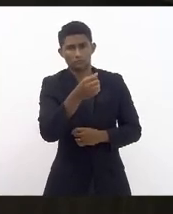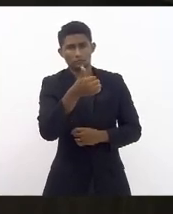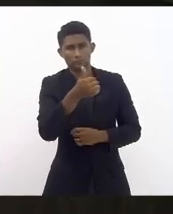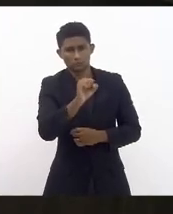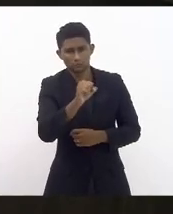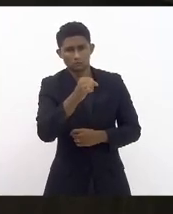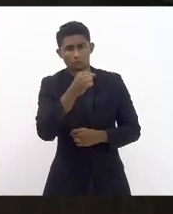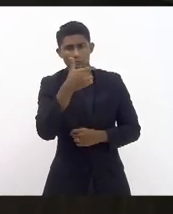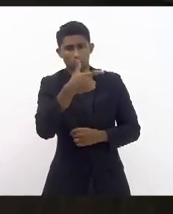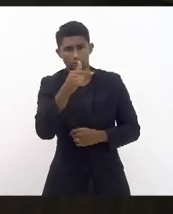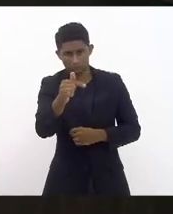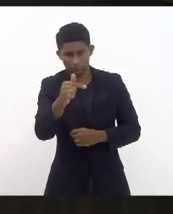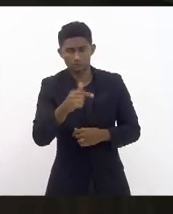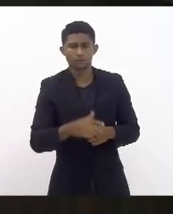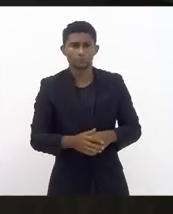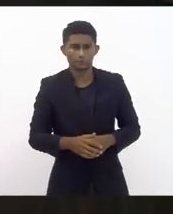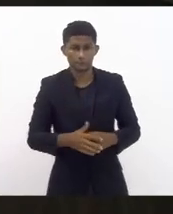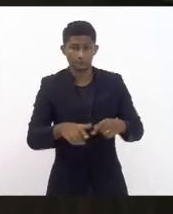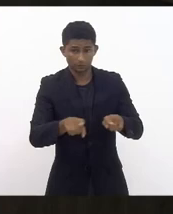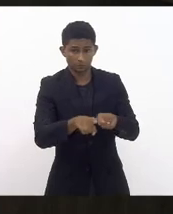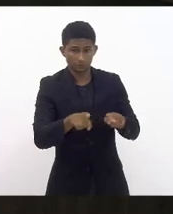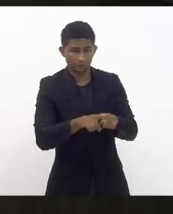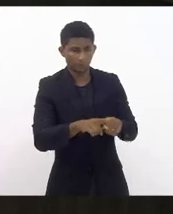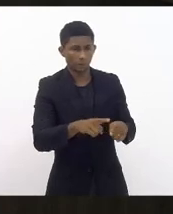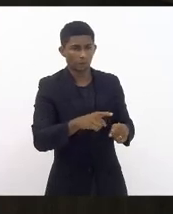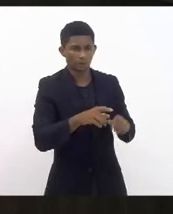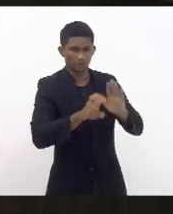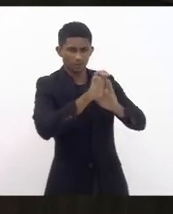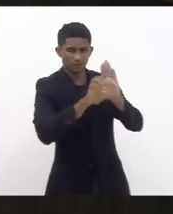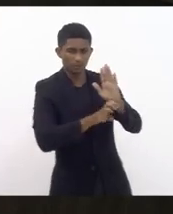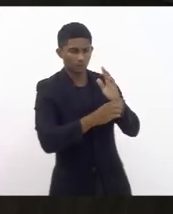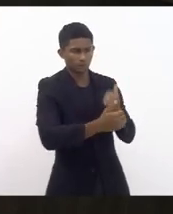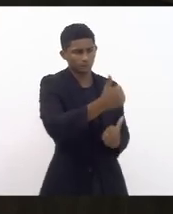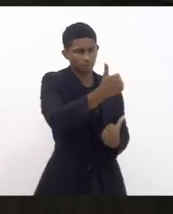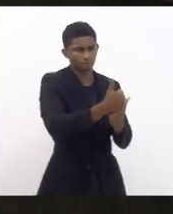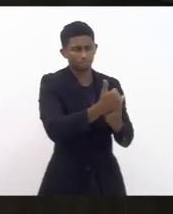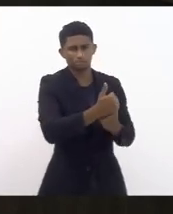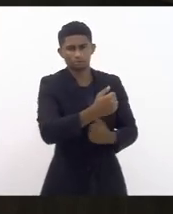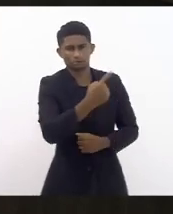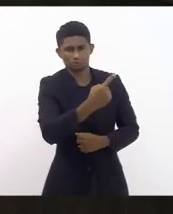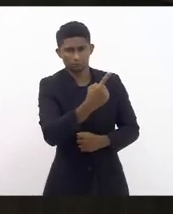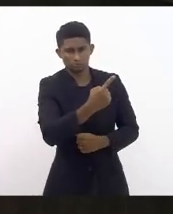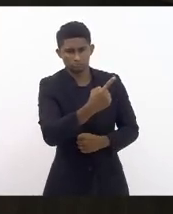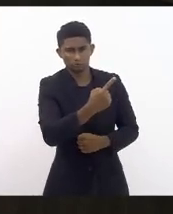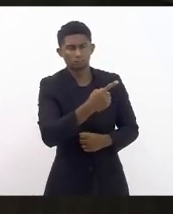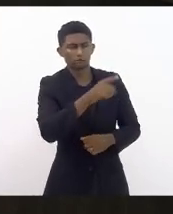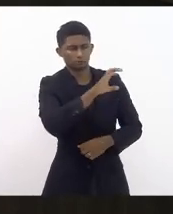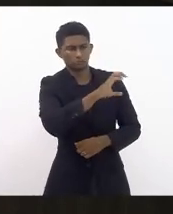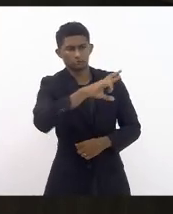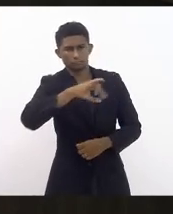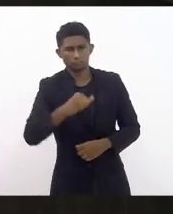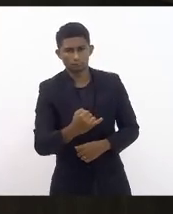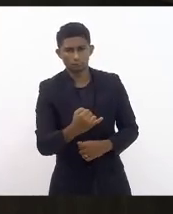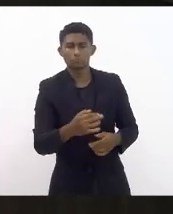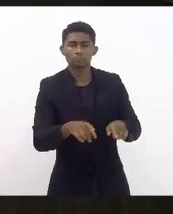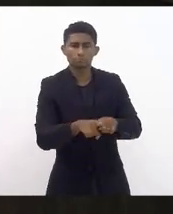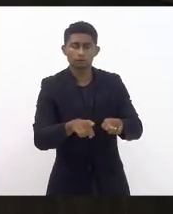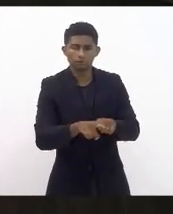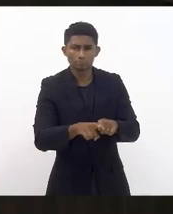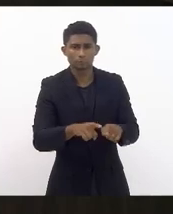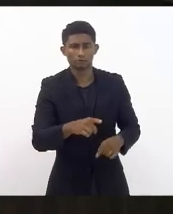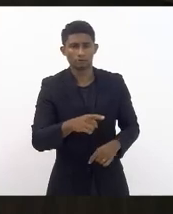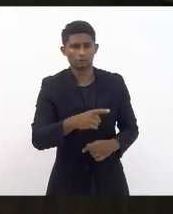27. Favorável com subemenda à emenda número 1 da CCJ. Favorável